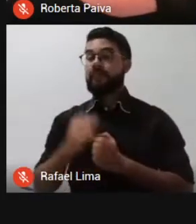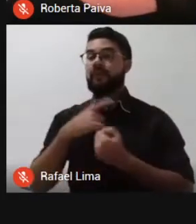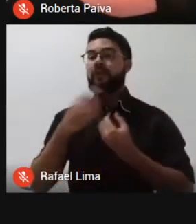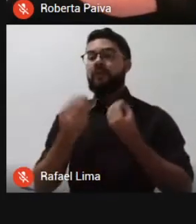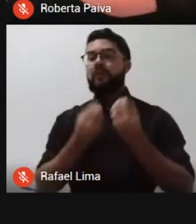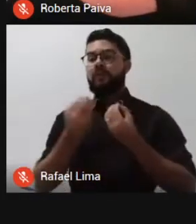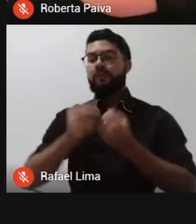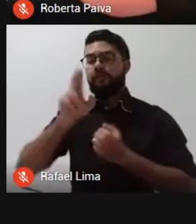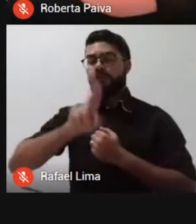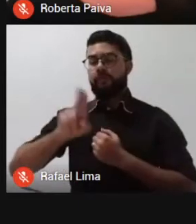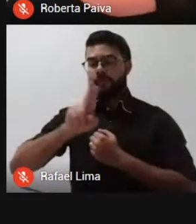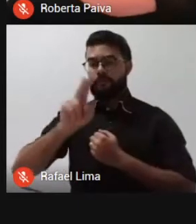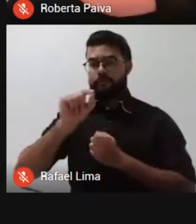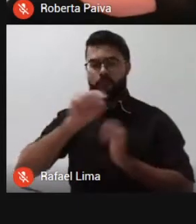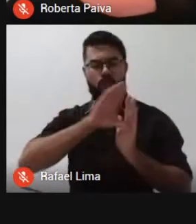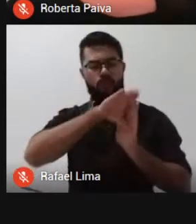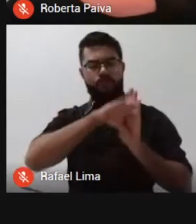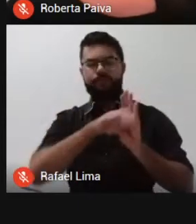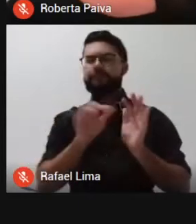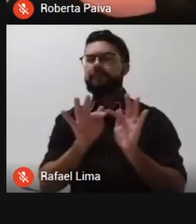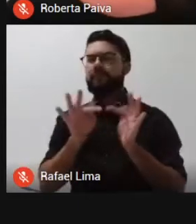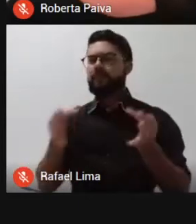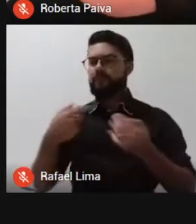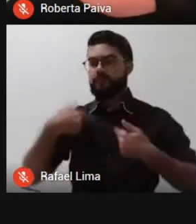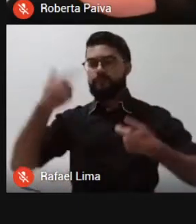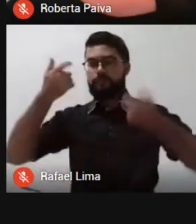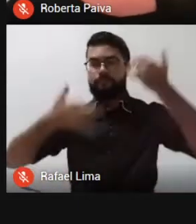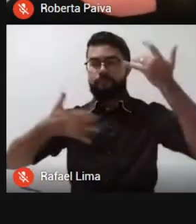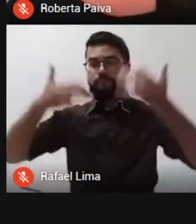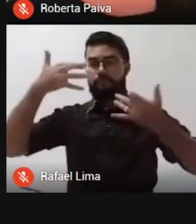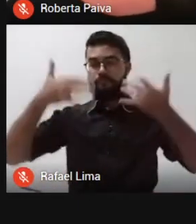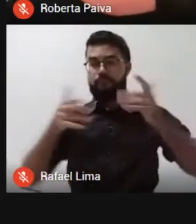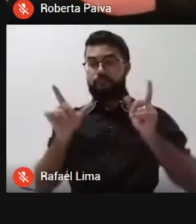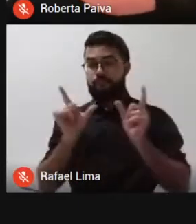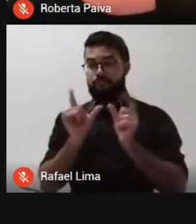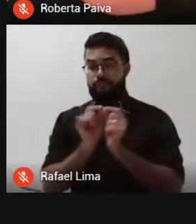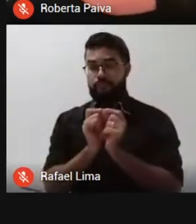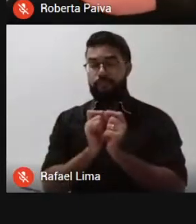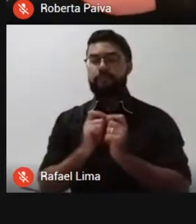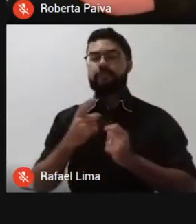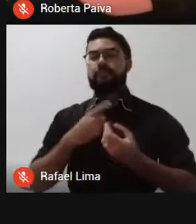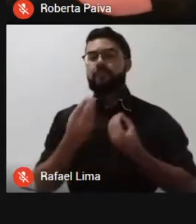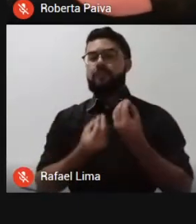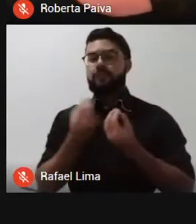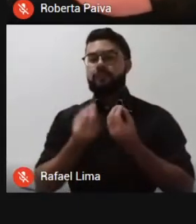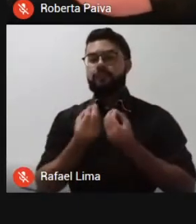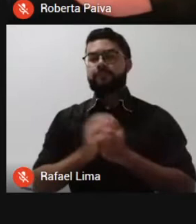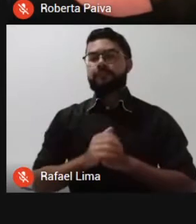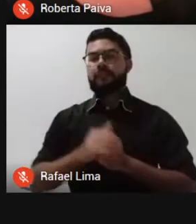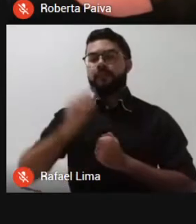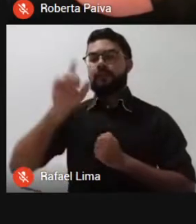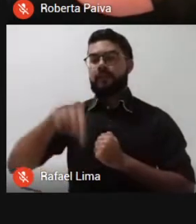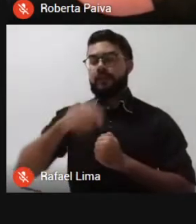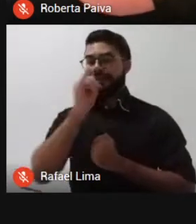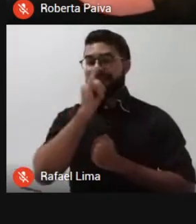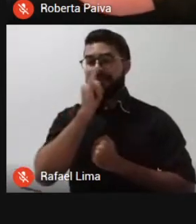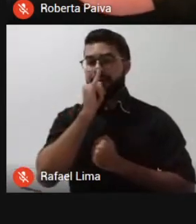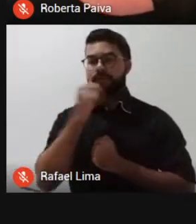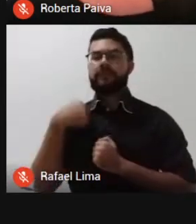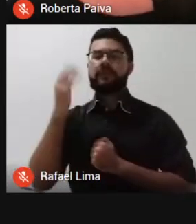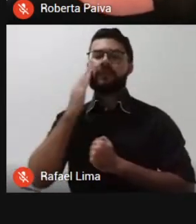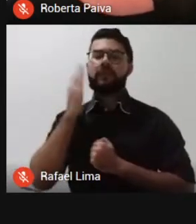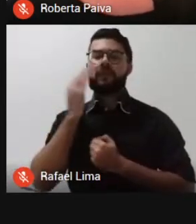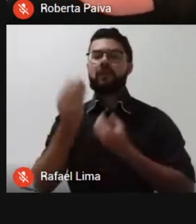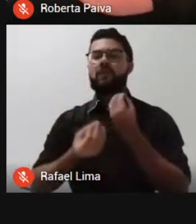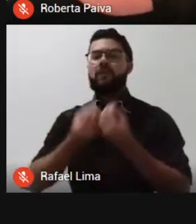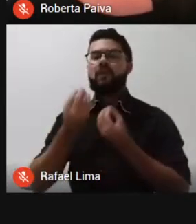ele é bem simples, vou trazer assim de forma muito simplificada, né, para a gente depois discutir. Ele, na literatura, ele entende a partir dessa numeração que